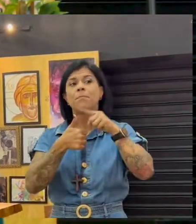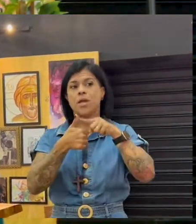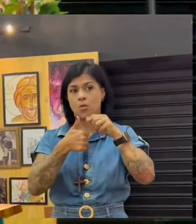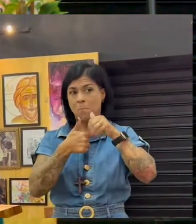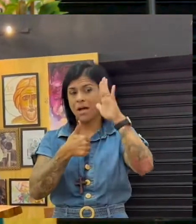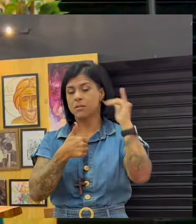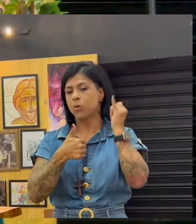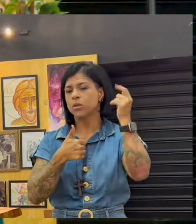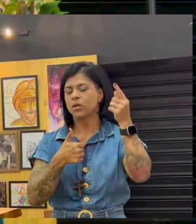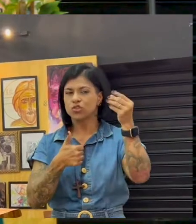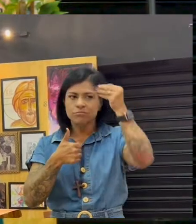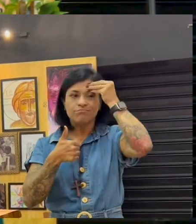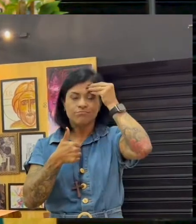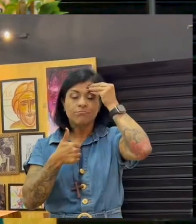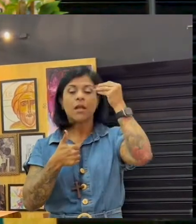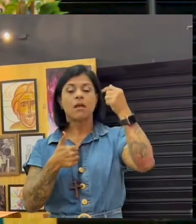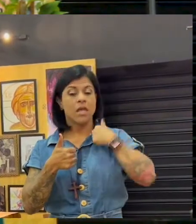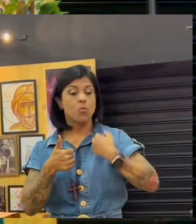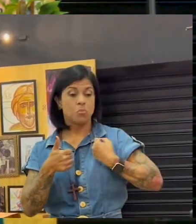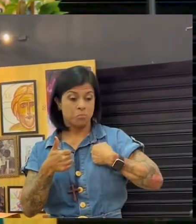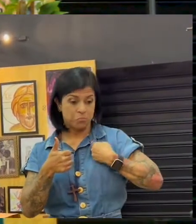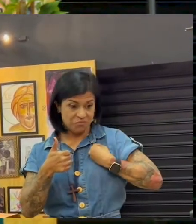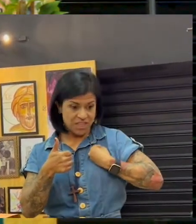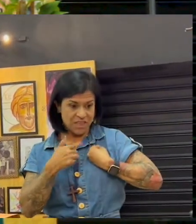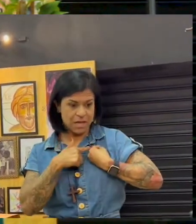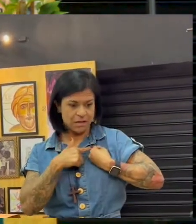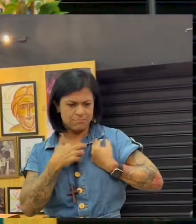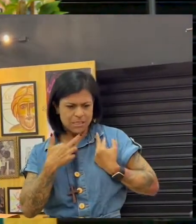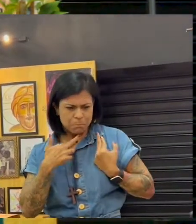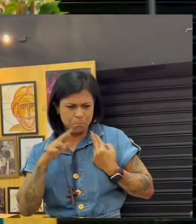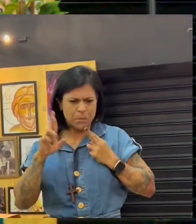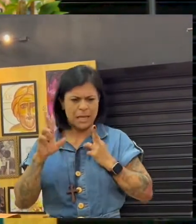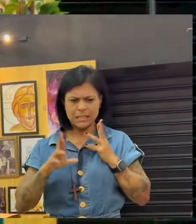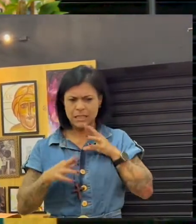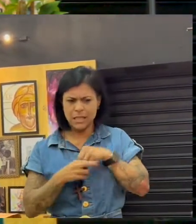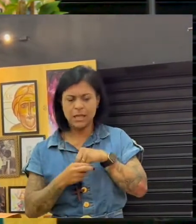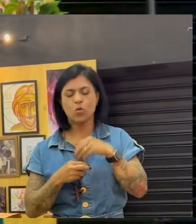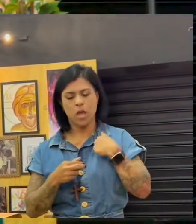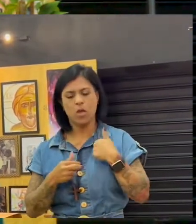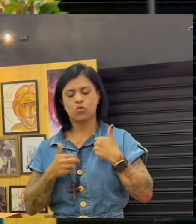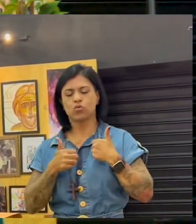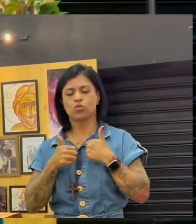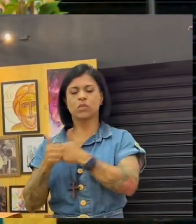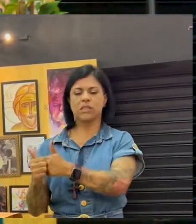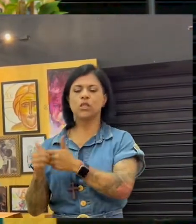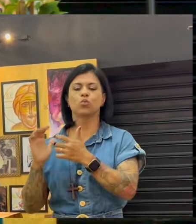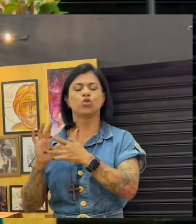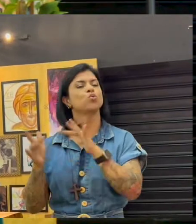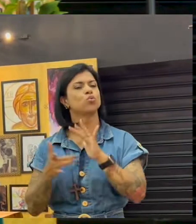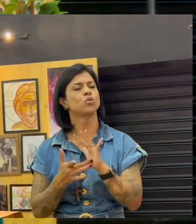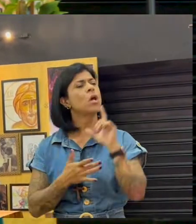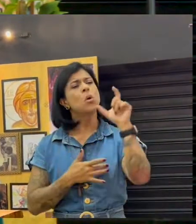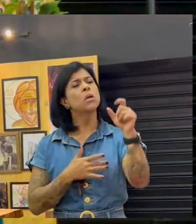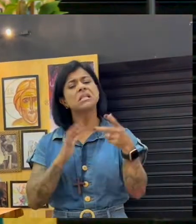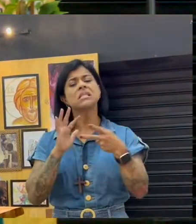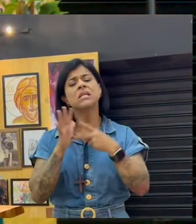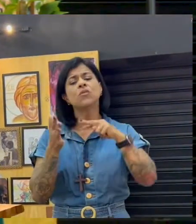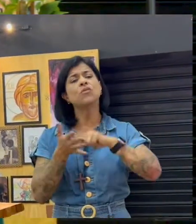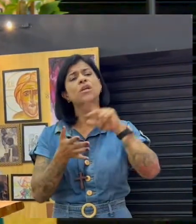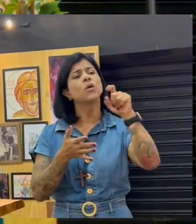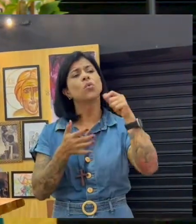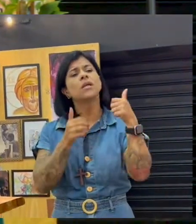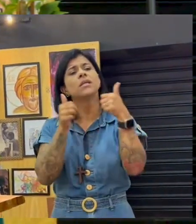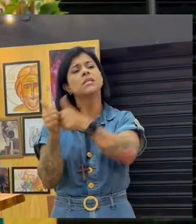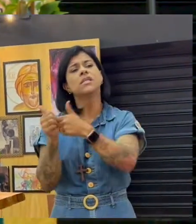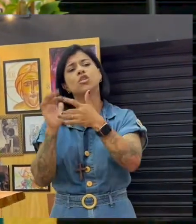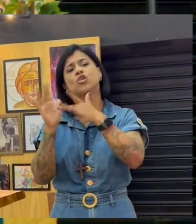também. Então, é isso que é ser discípulo. Amém, Heloísa? Amém, Heloísa. O discípulo é aquela pessoa que decide